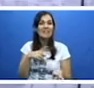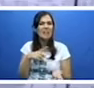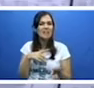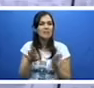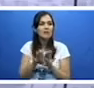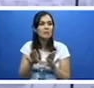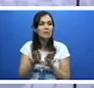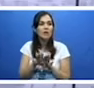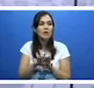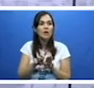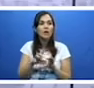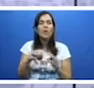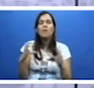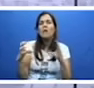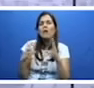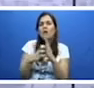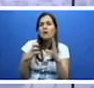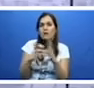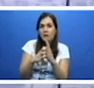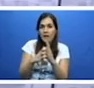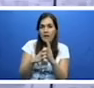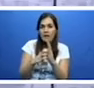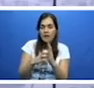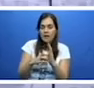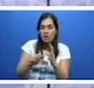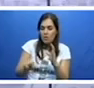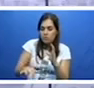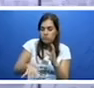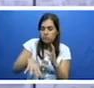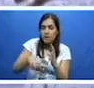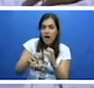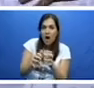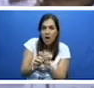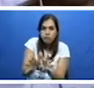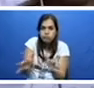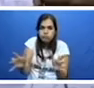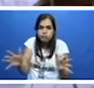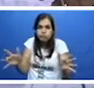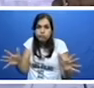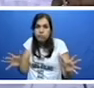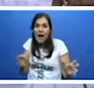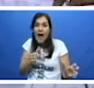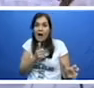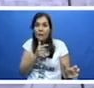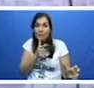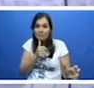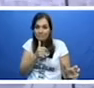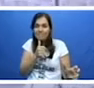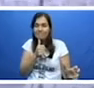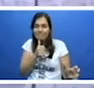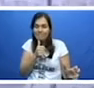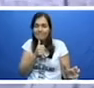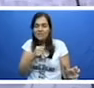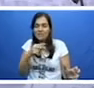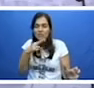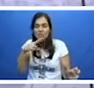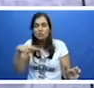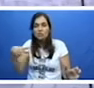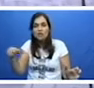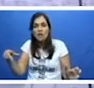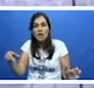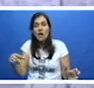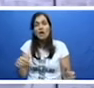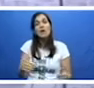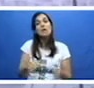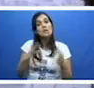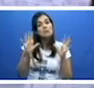que se associa a raiz da sequóia e aumenta a superfície de absorção de água e nutrientes e permite esse crescimento